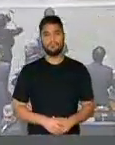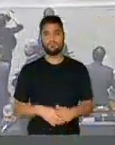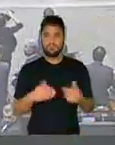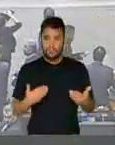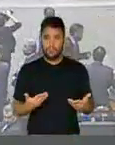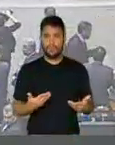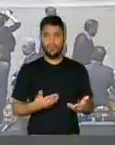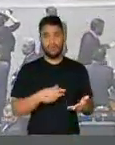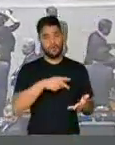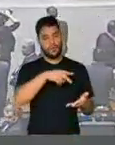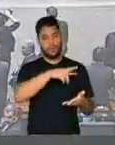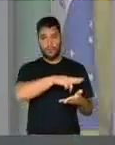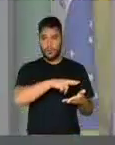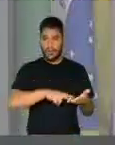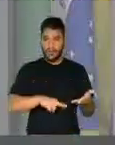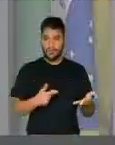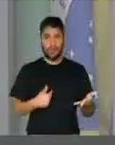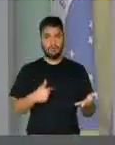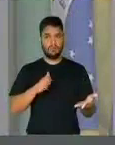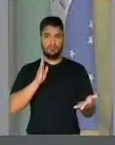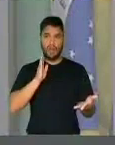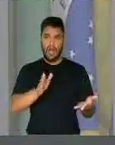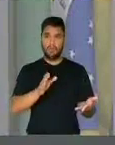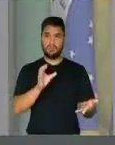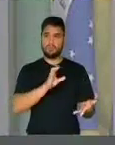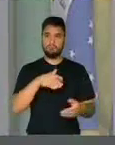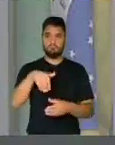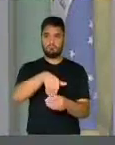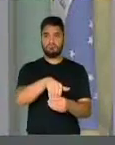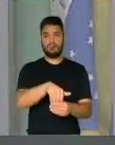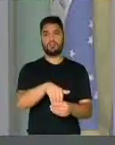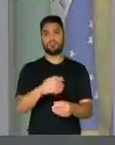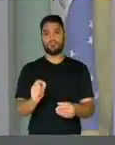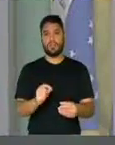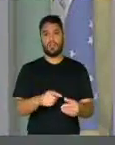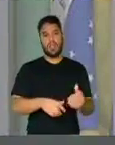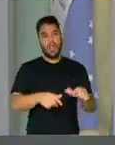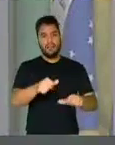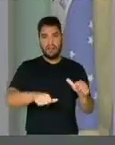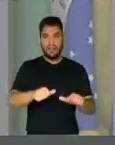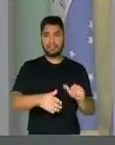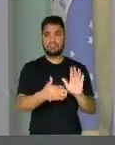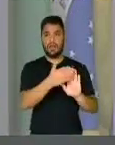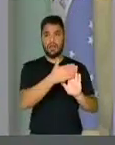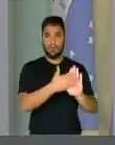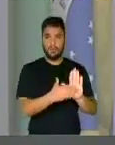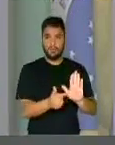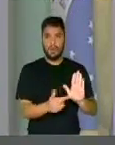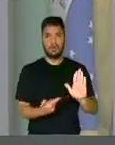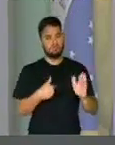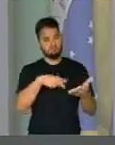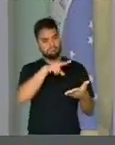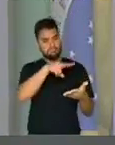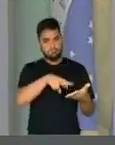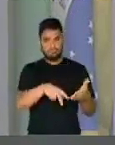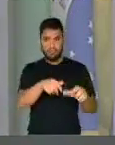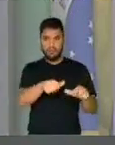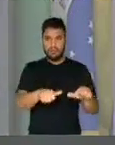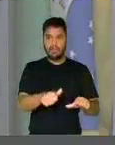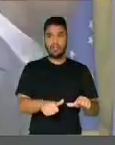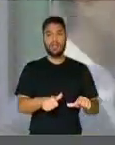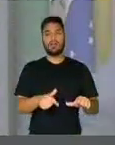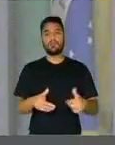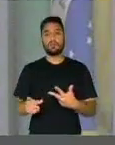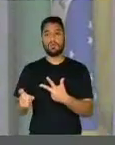parecer, e eu vou direto ao voto, do exame da proposição, verificamos que a iniciativa do Poder